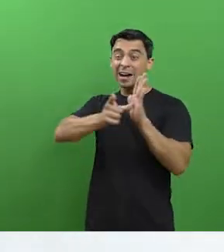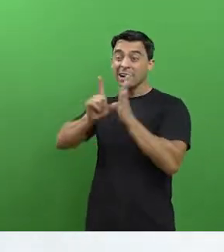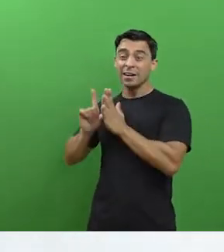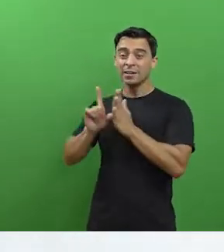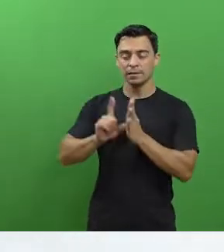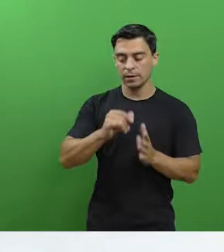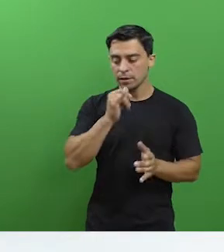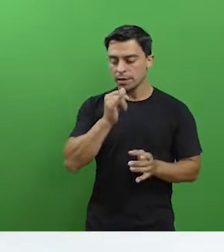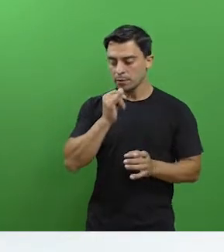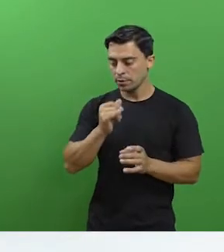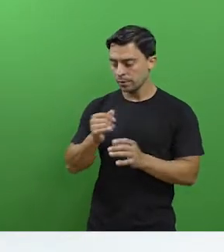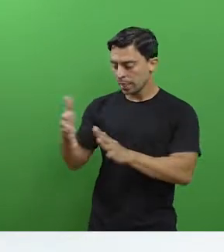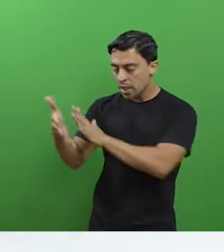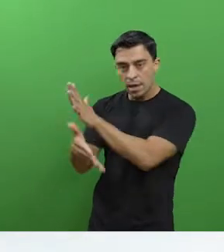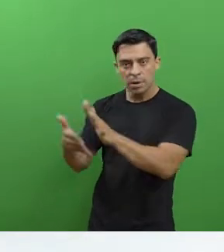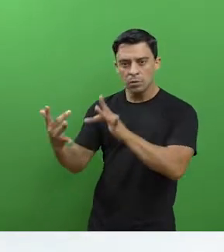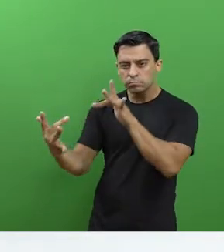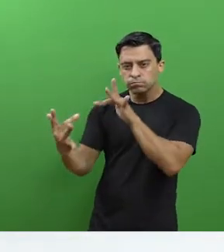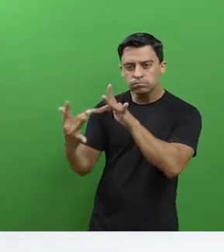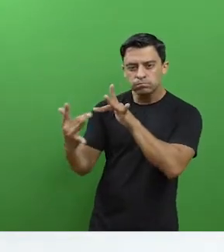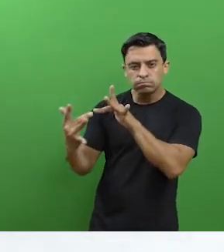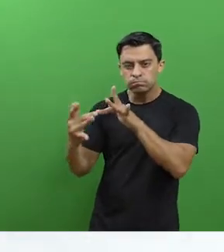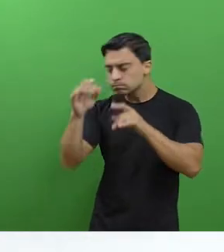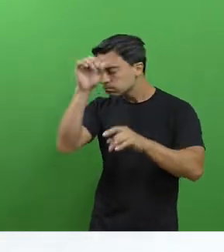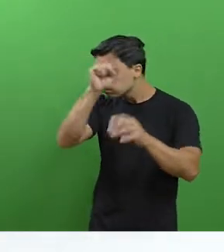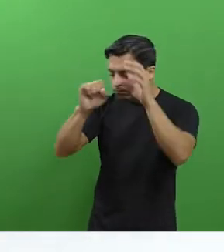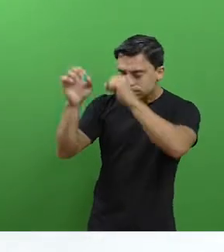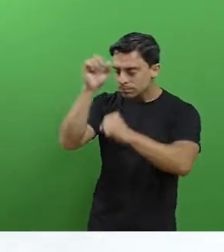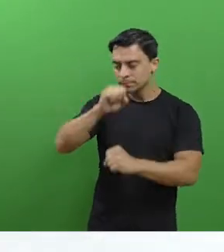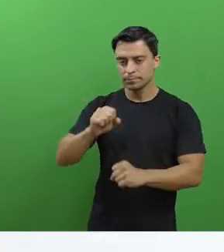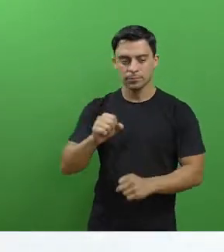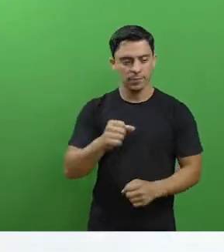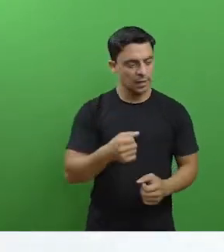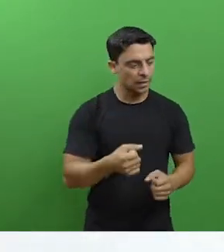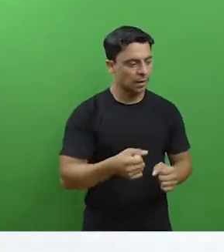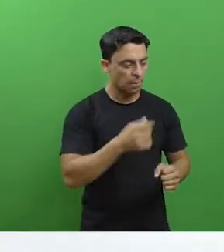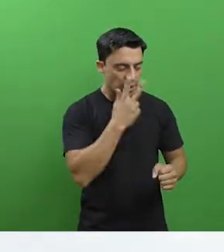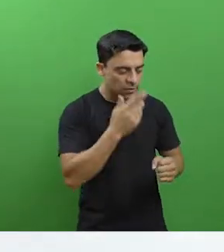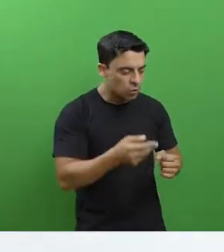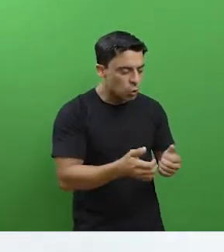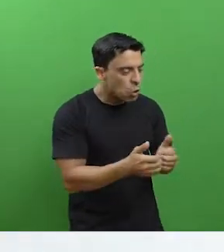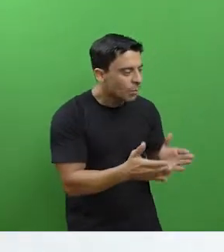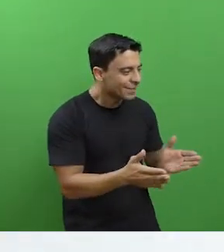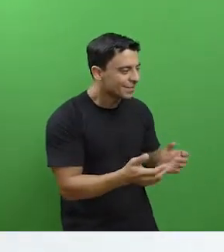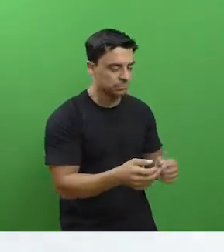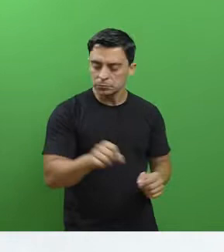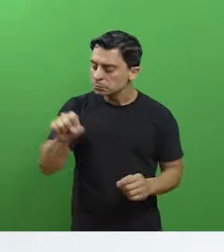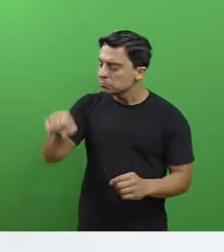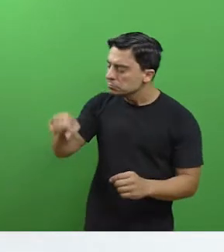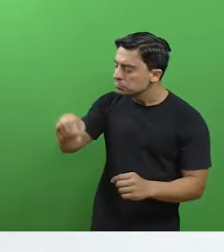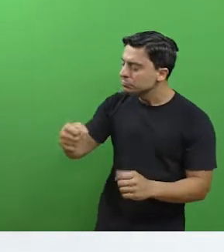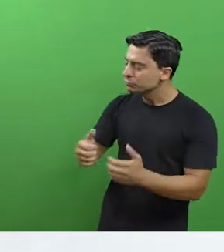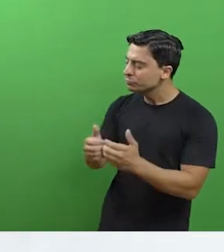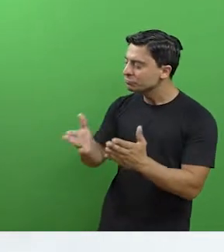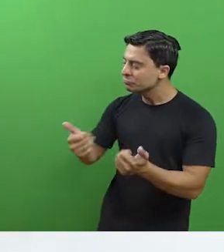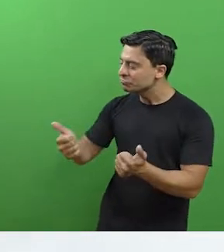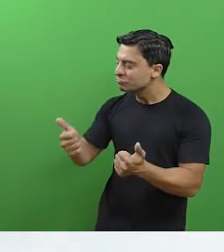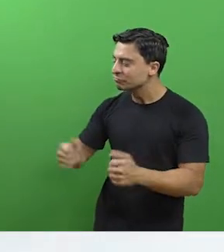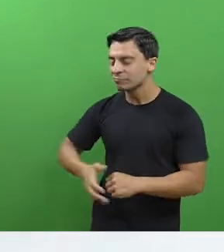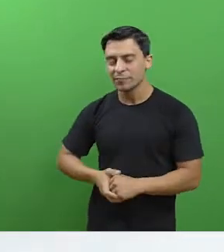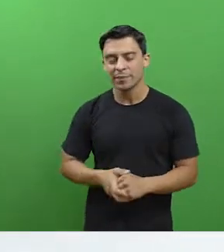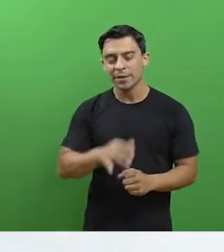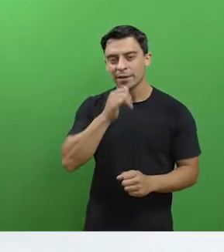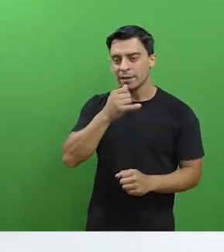ter contato com a língua de sinais. Talvez uma base. Isso, ter uma base. Então, às vezes acontece muito de pais e